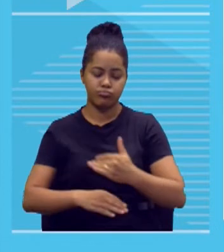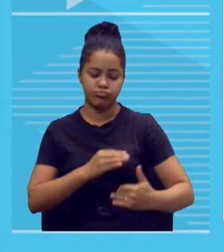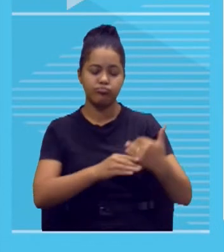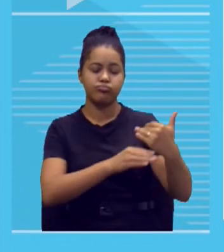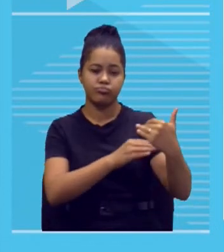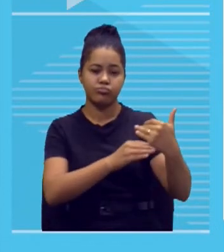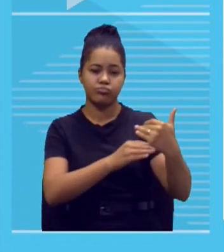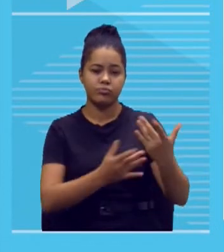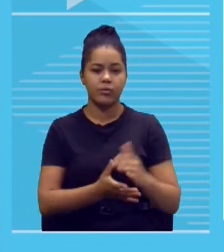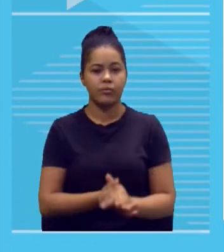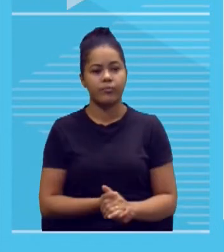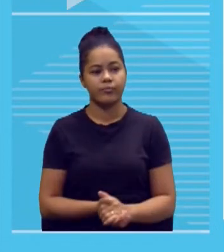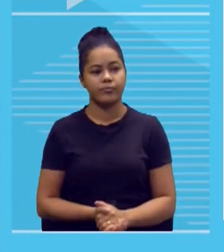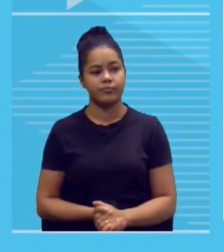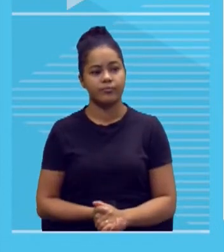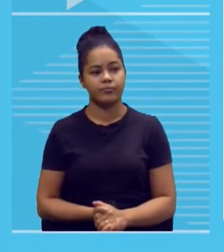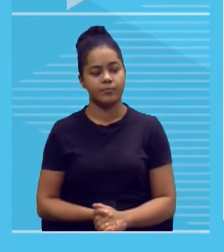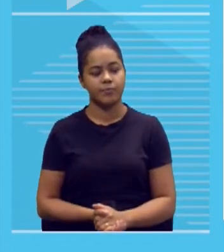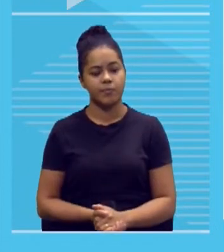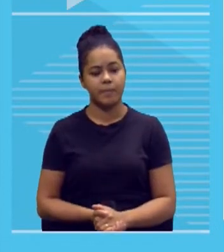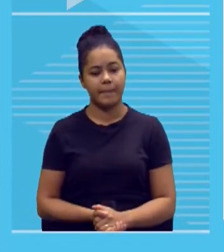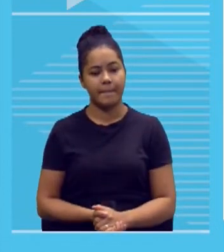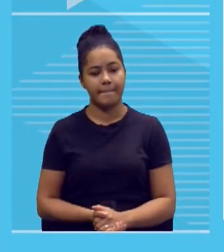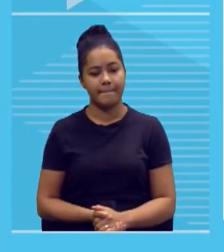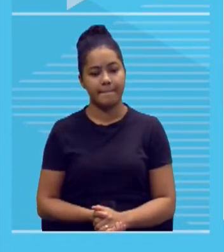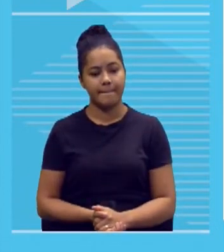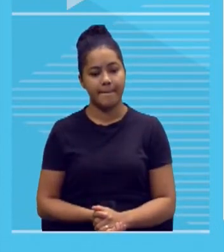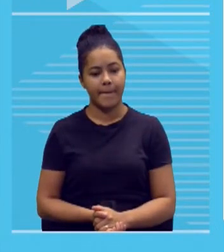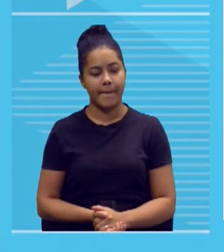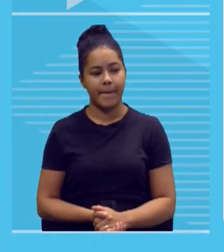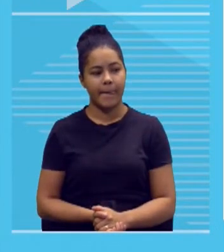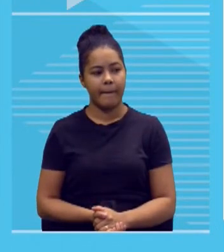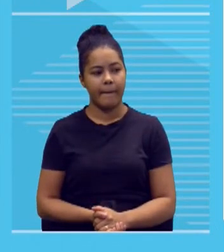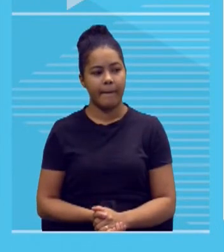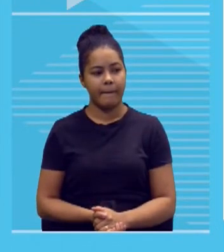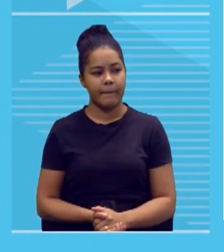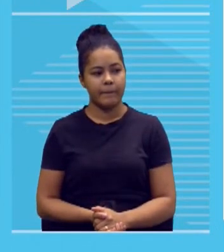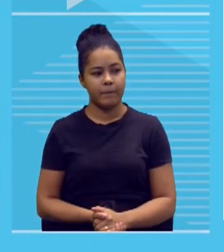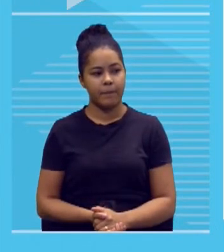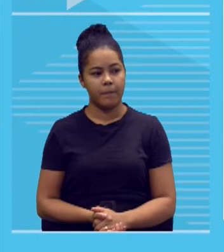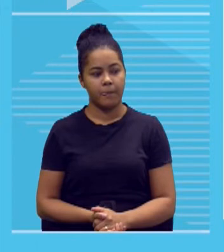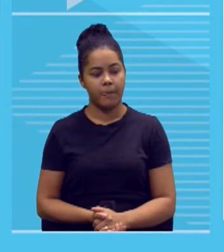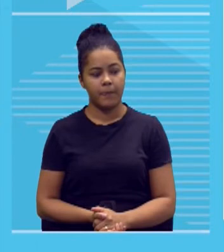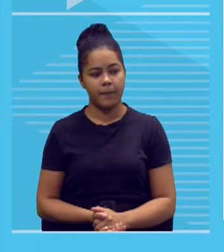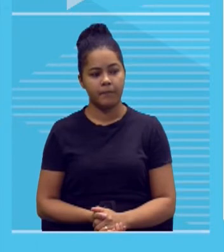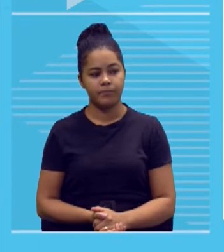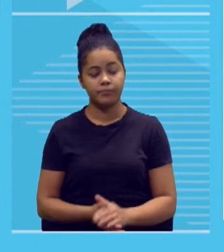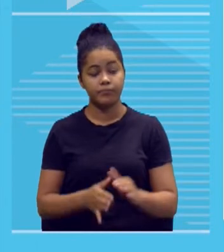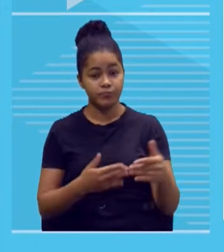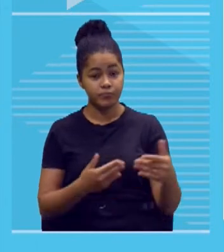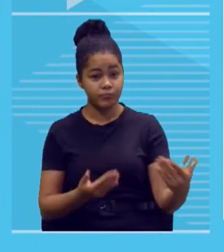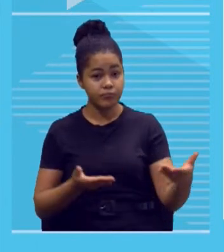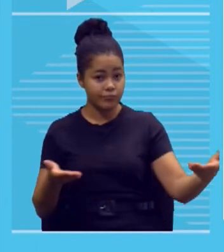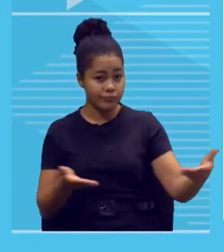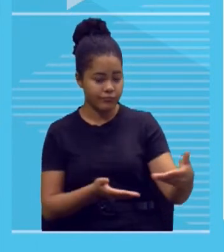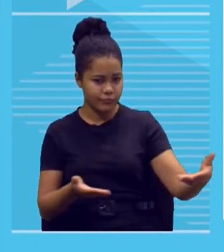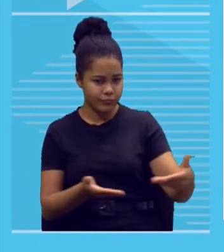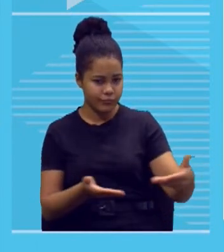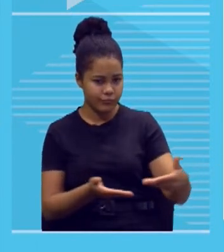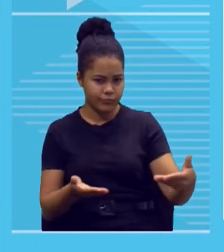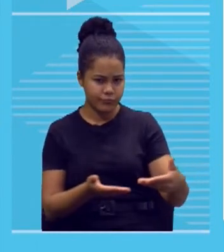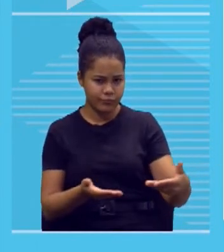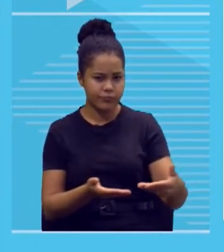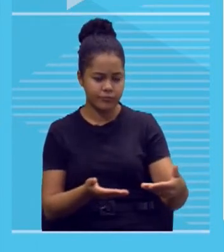É a coisa era diferente a coisa era diferente de couro então agora Professor